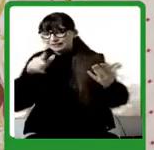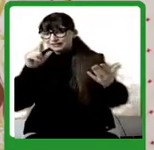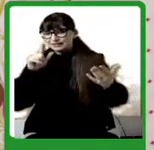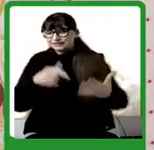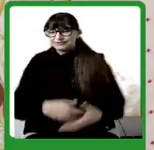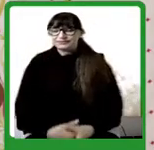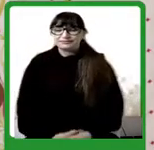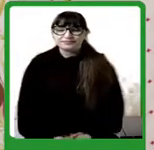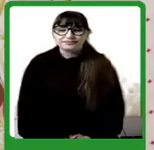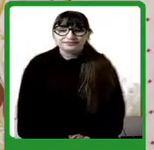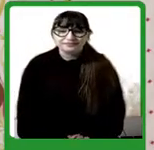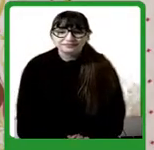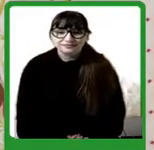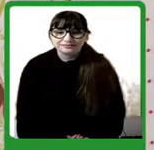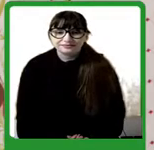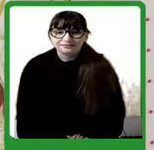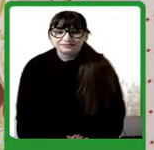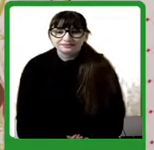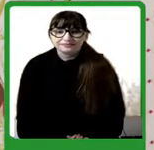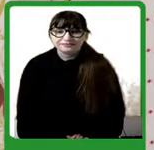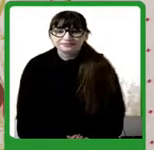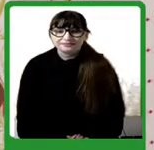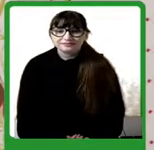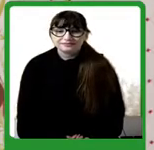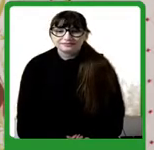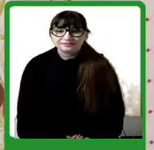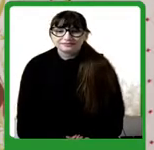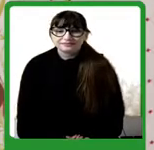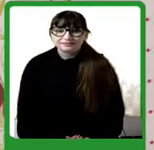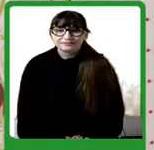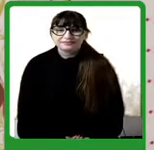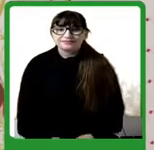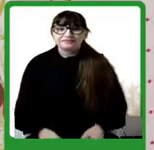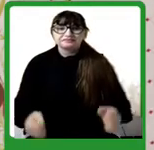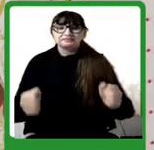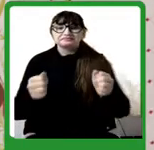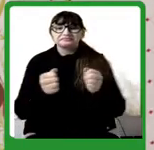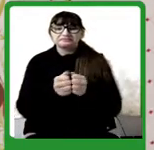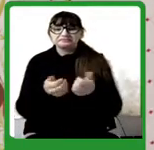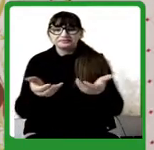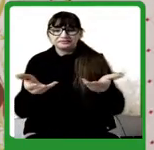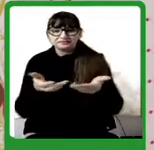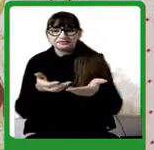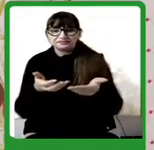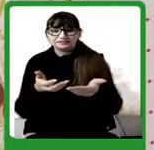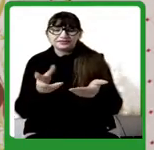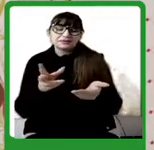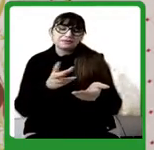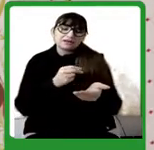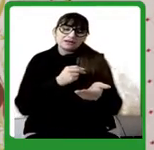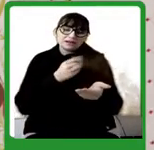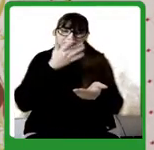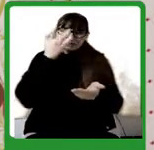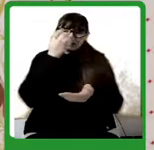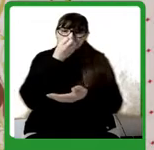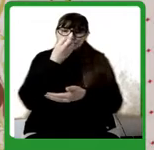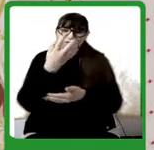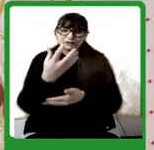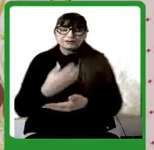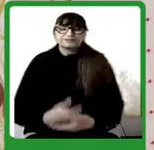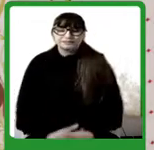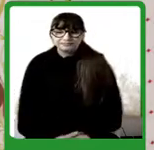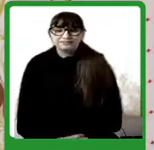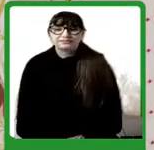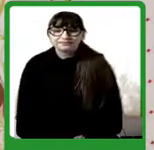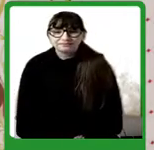Oh, o Badinho tava conosco de tarde. Ah. Passou o dia conosco. Sim. E eu acho que ele... aquele pesteado? Rapaz, gente boa, ó. Querido, né? Eu dei educação, eu bati nele.